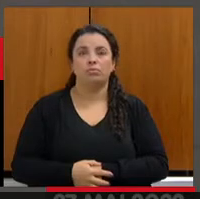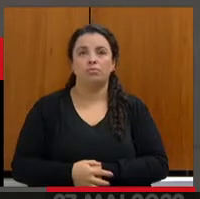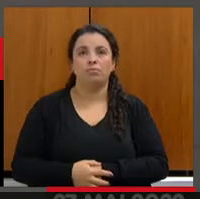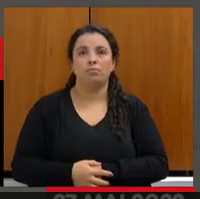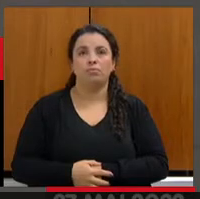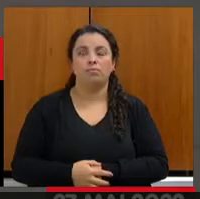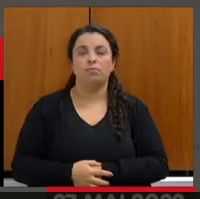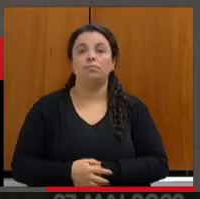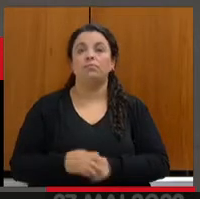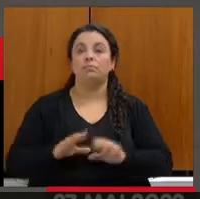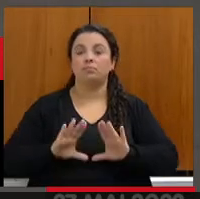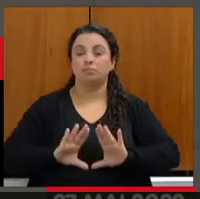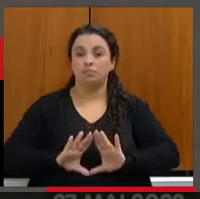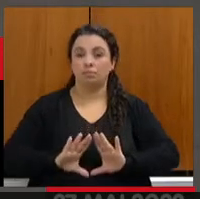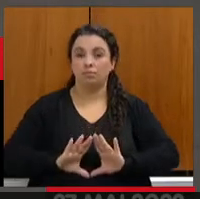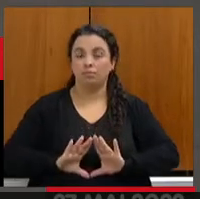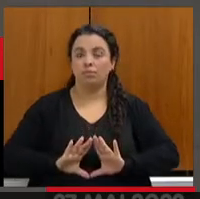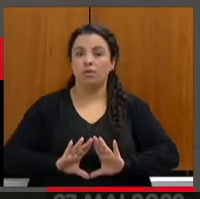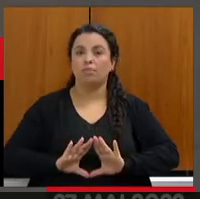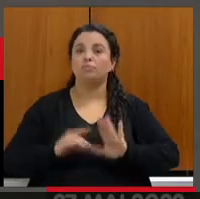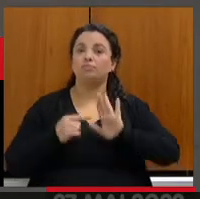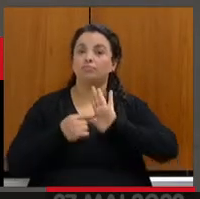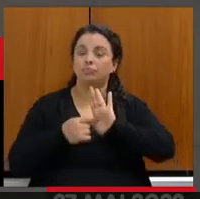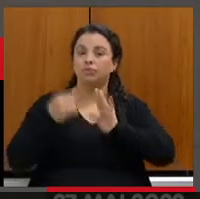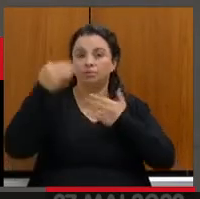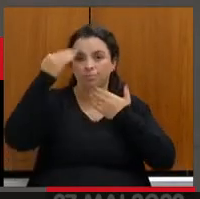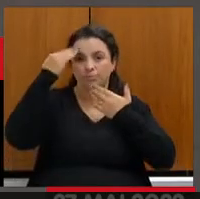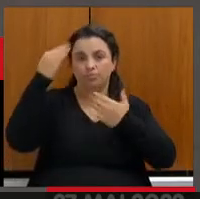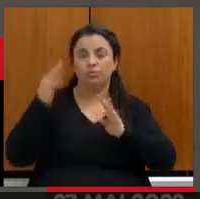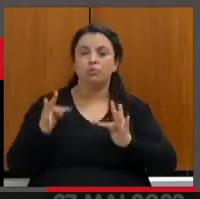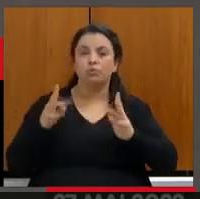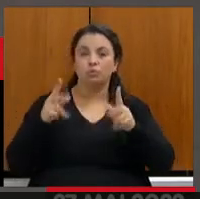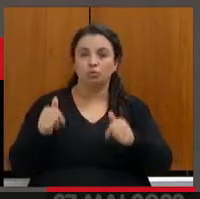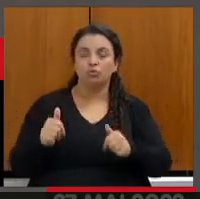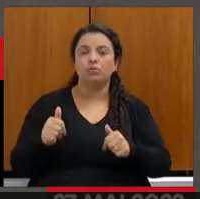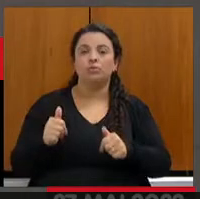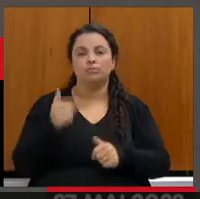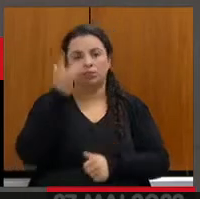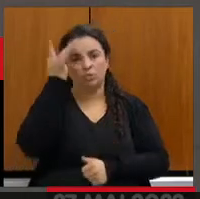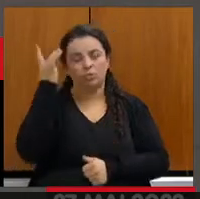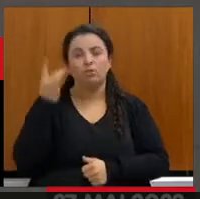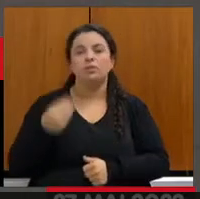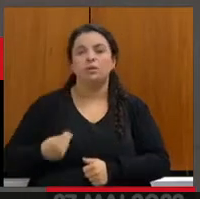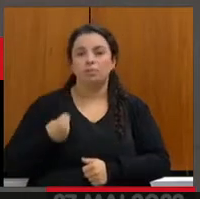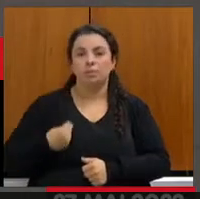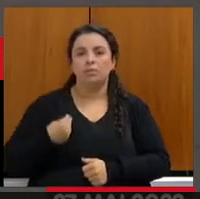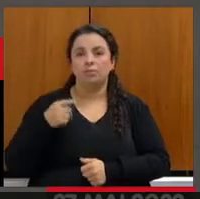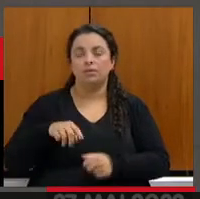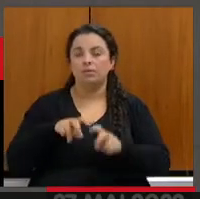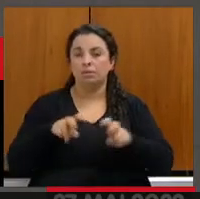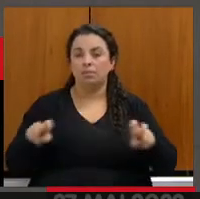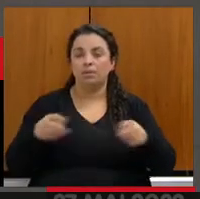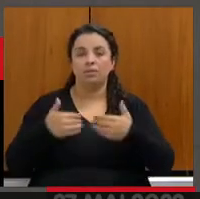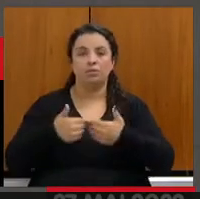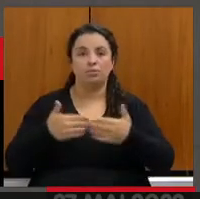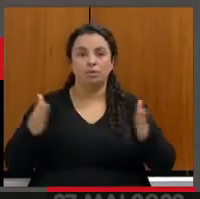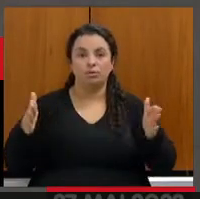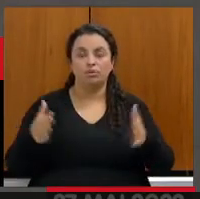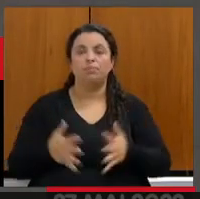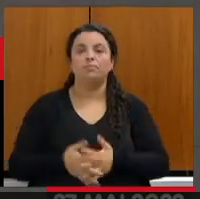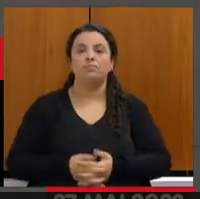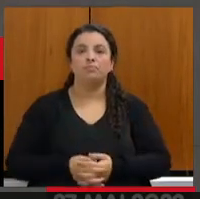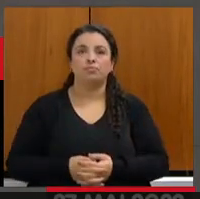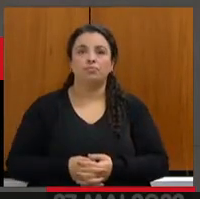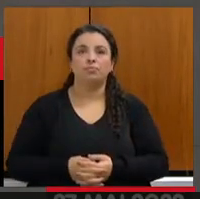a Assembleia Legislativa manifesta seus agradecimentos a todas e todos que participaram desta mesa de abertura